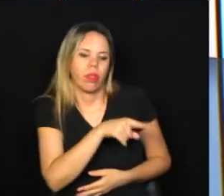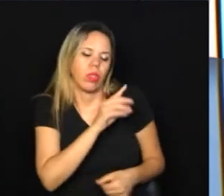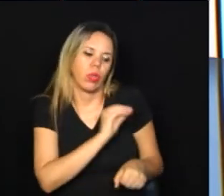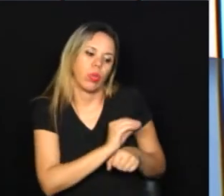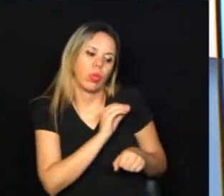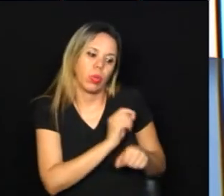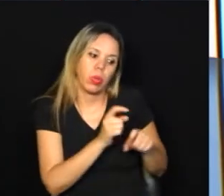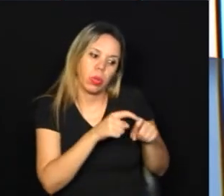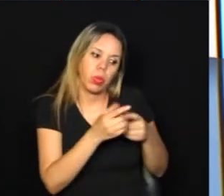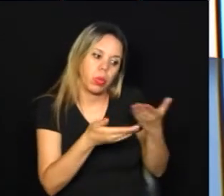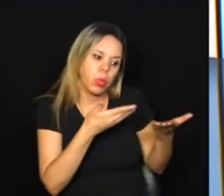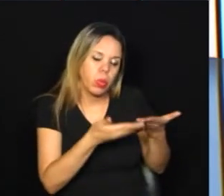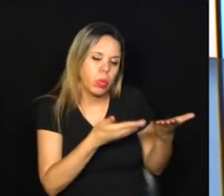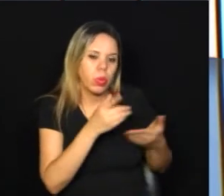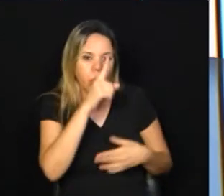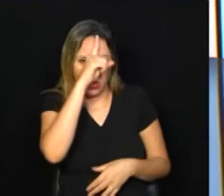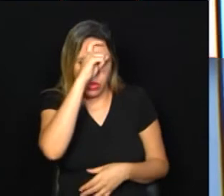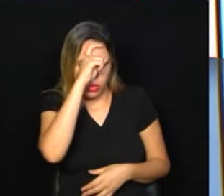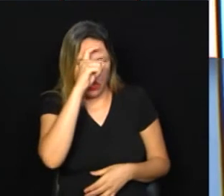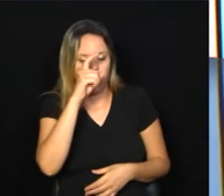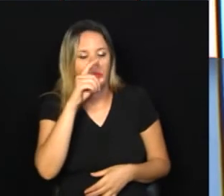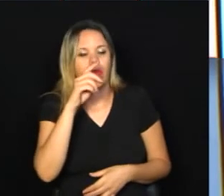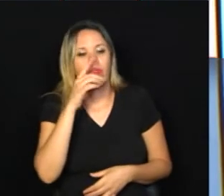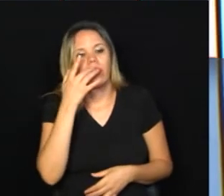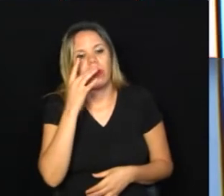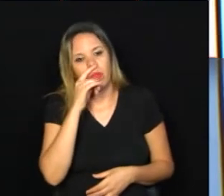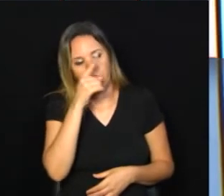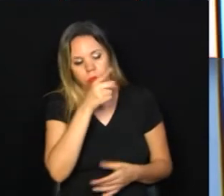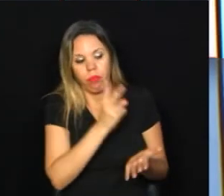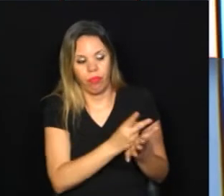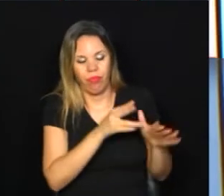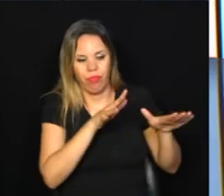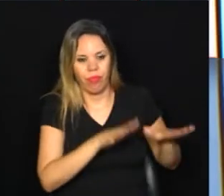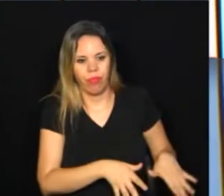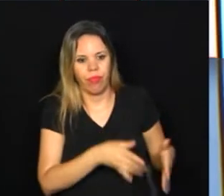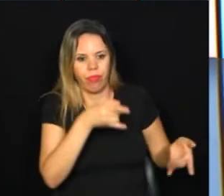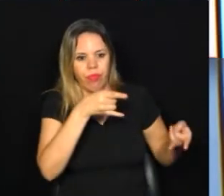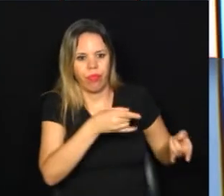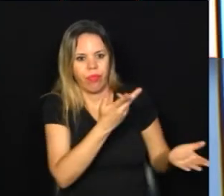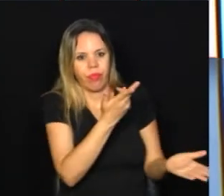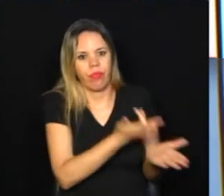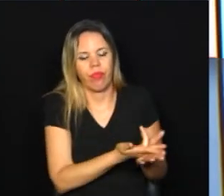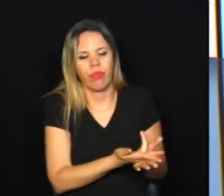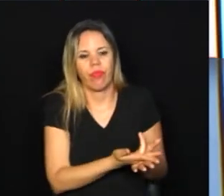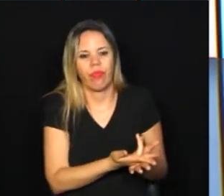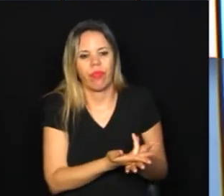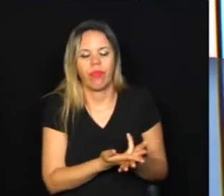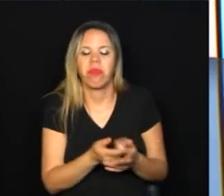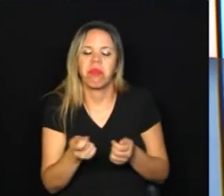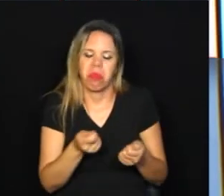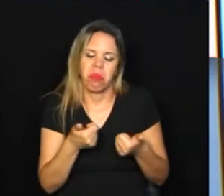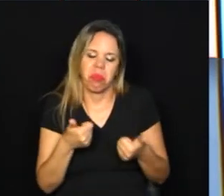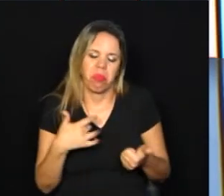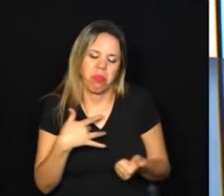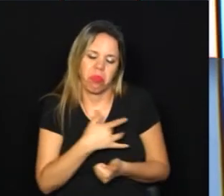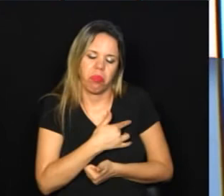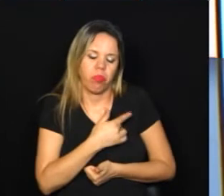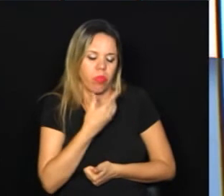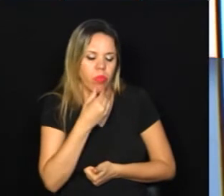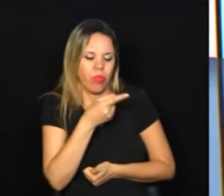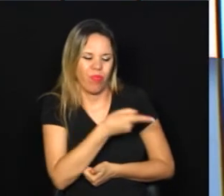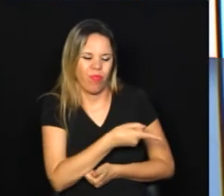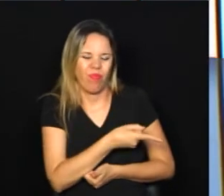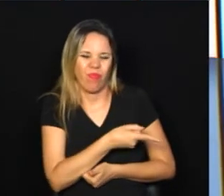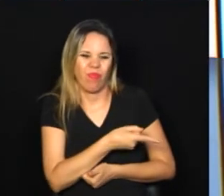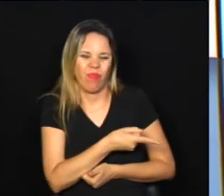cuidados médicos no Hospital Ouro Verde, onde permanece internada e em estado estável. O menino